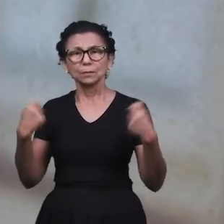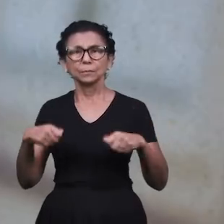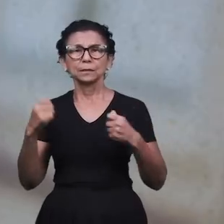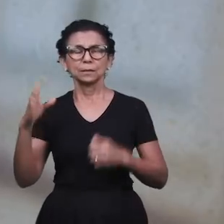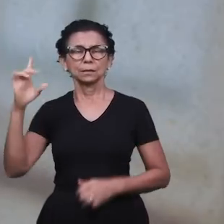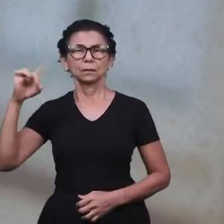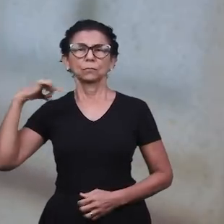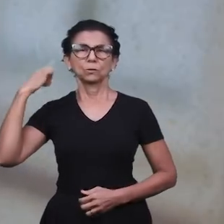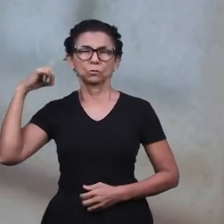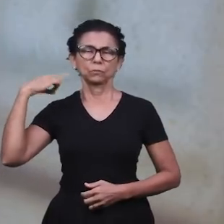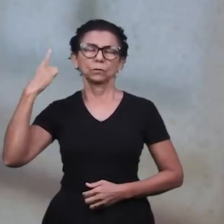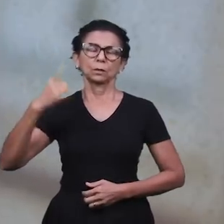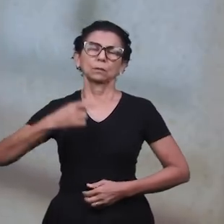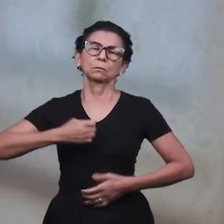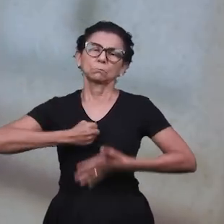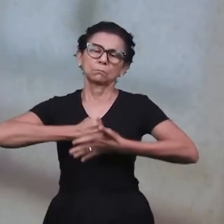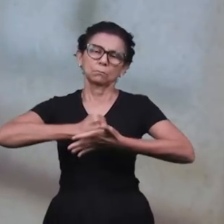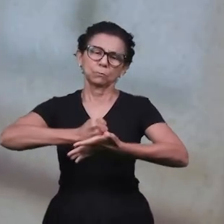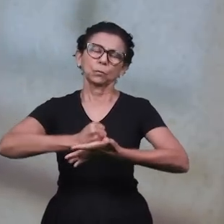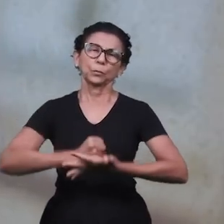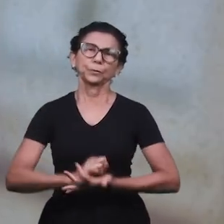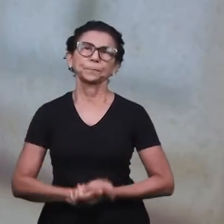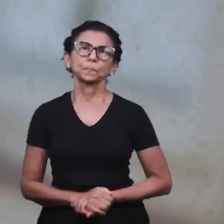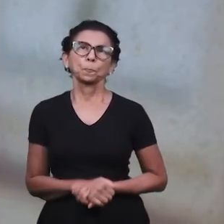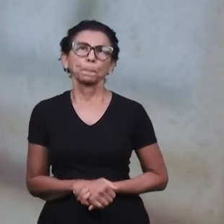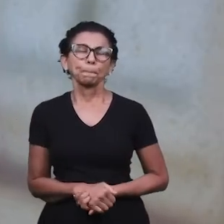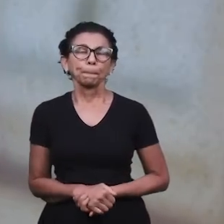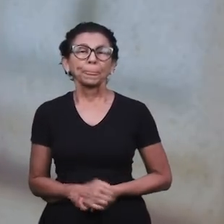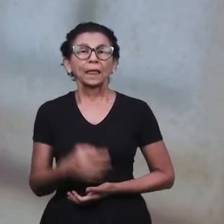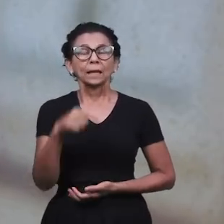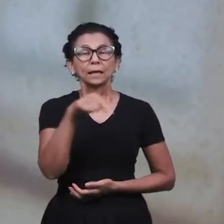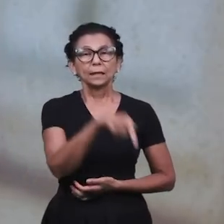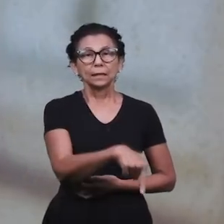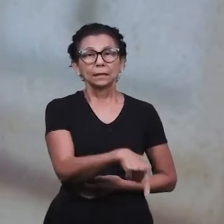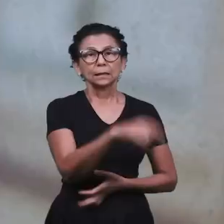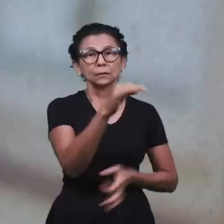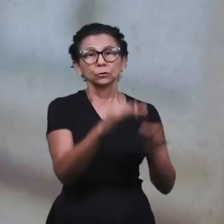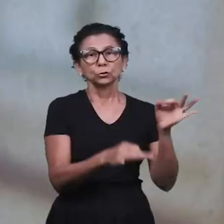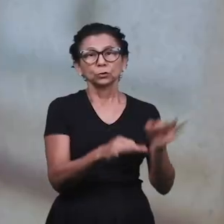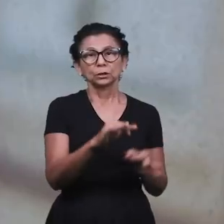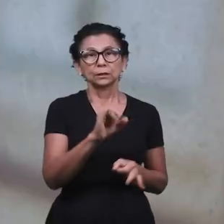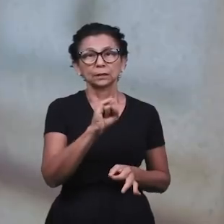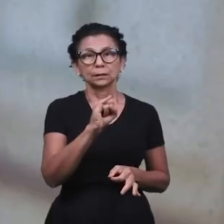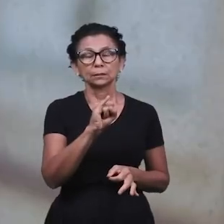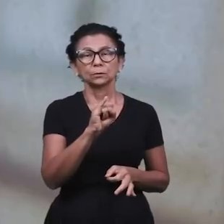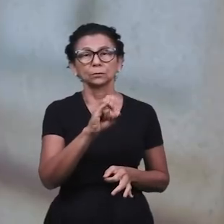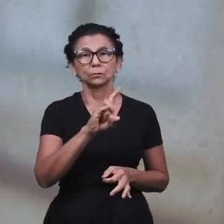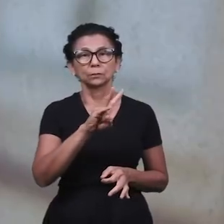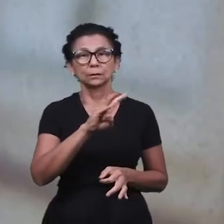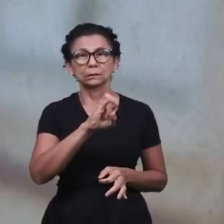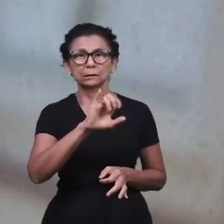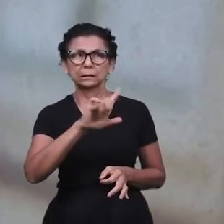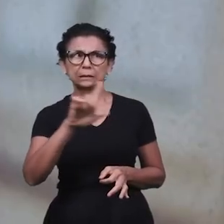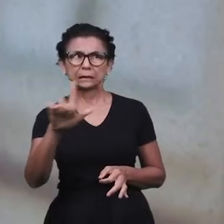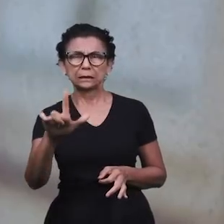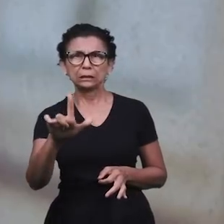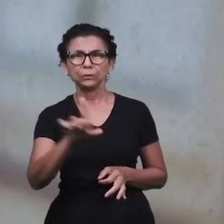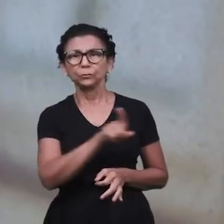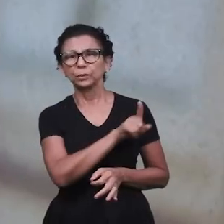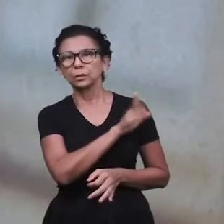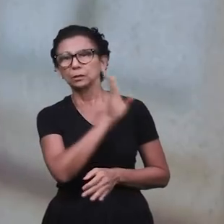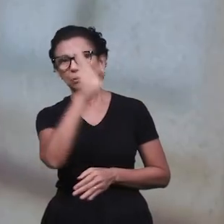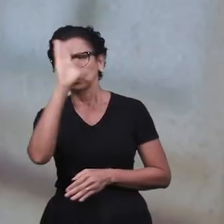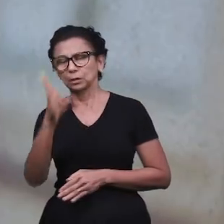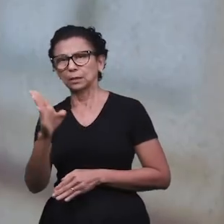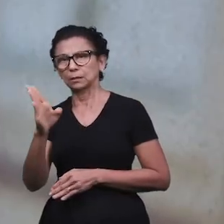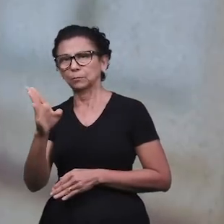justamente do advogado. E nós não vamos sair do juizado, doutor Rodrigo, e ir para, digamos assim, o Tribunal de